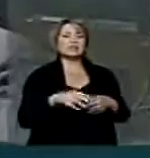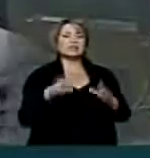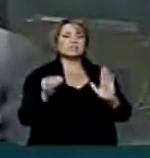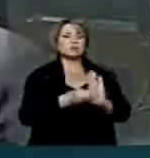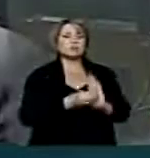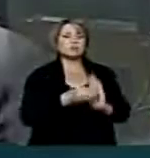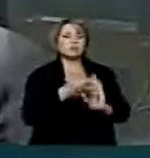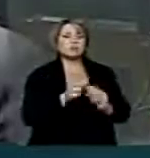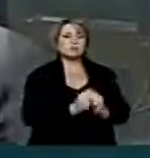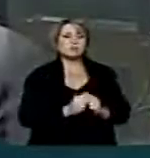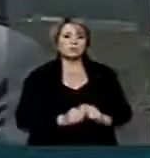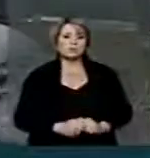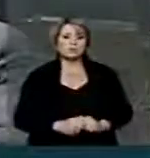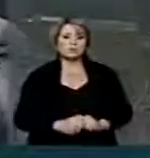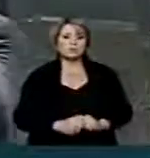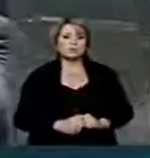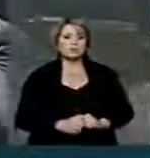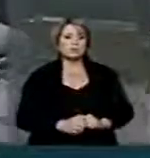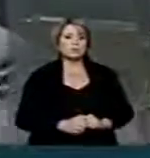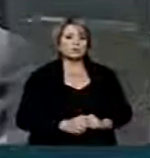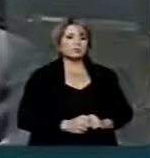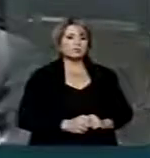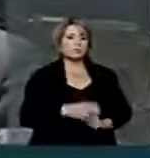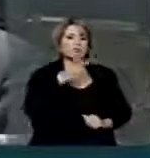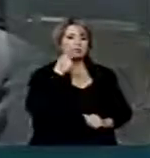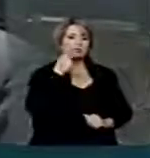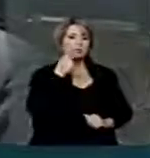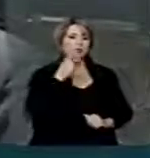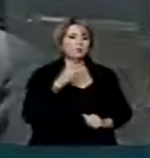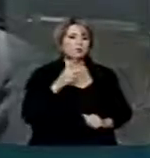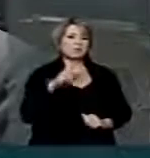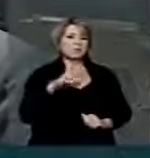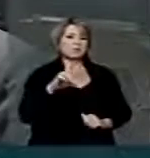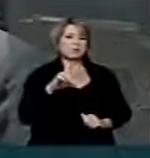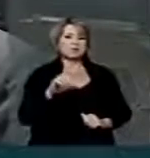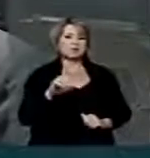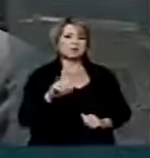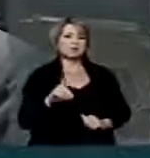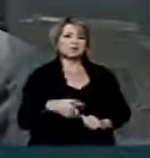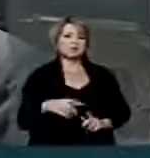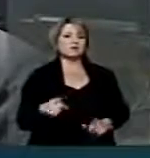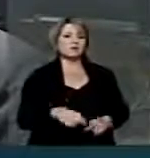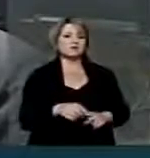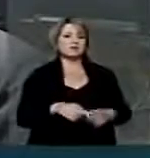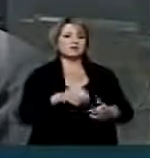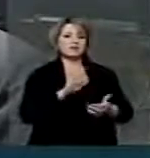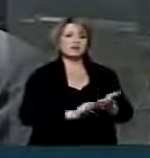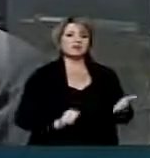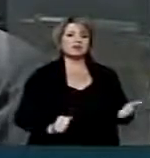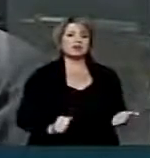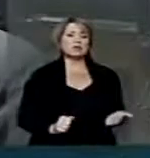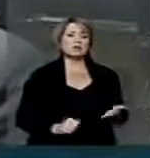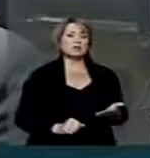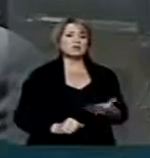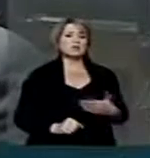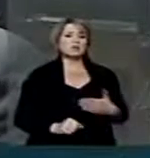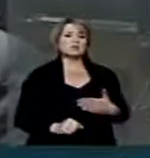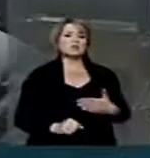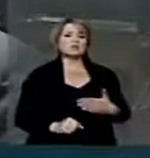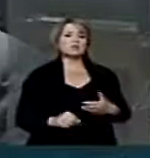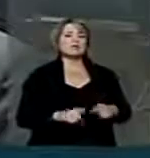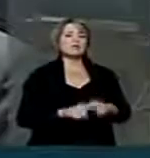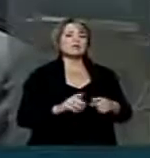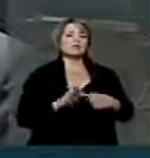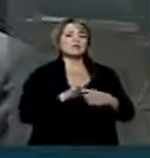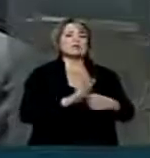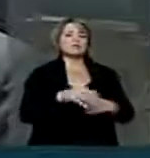encontram essa, inclusive, que o líder do PMDB coloca, seriam retiradas para que nós pudéssemos, no destaque